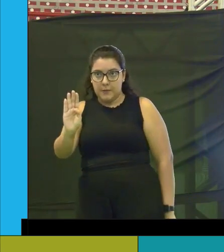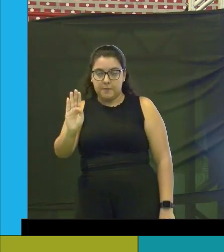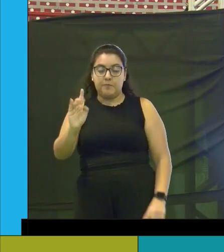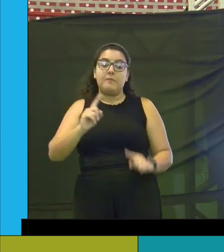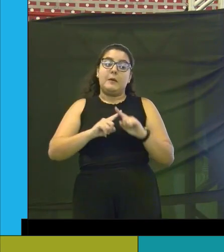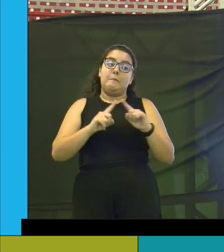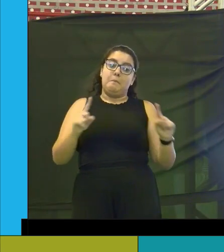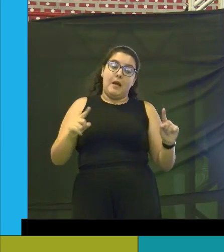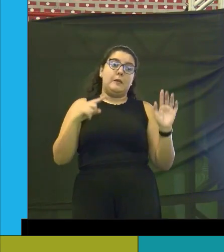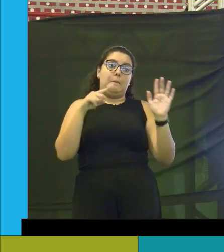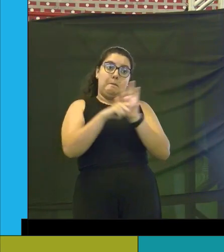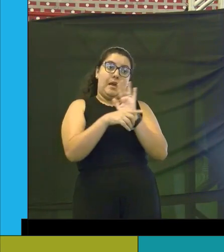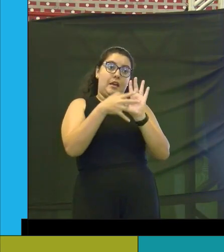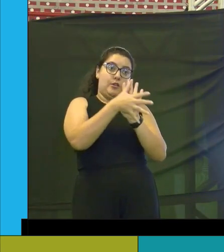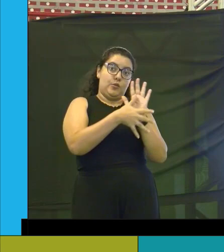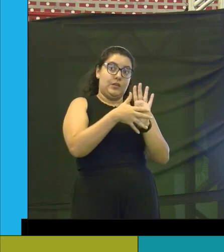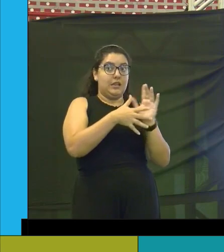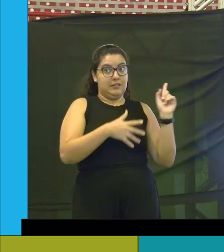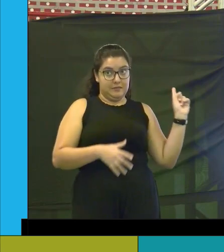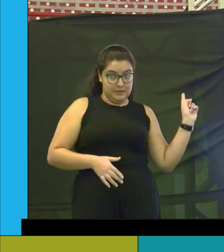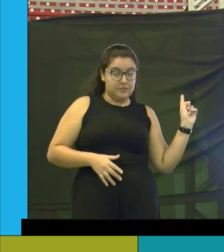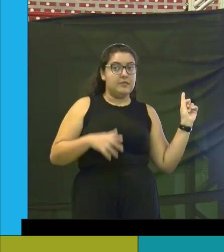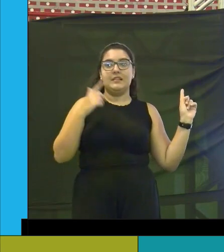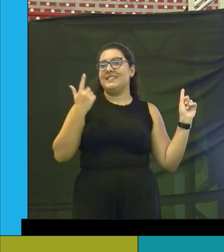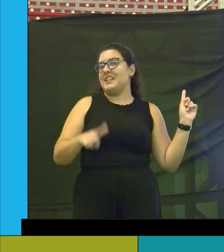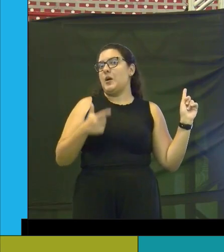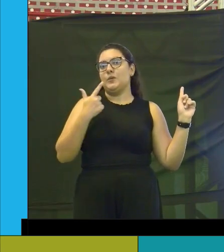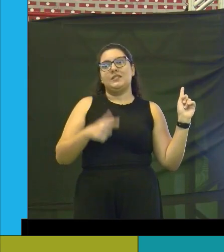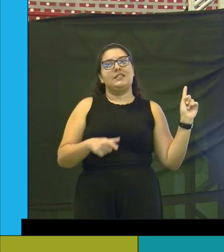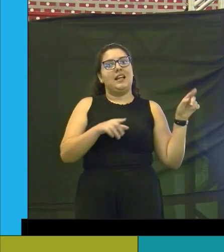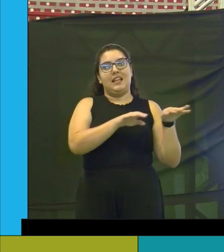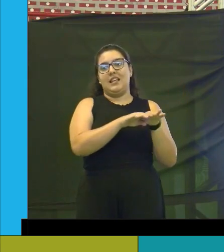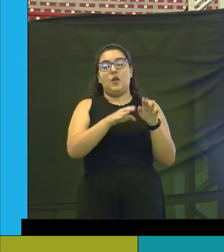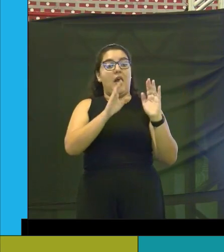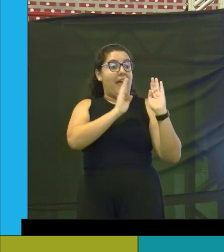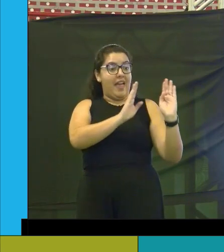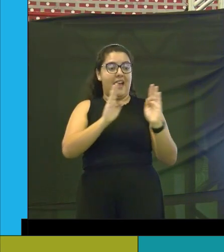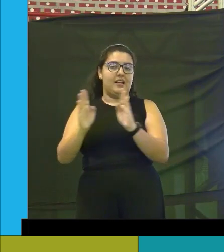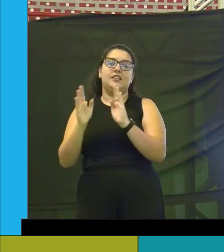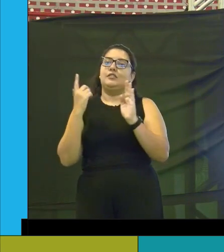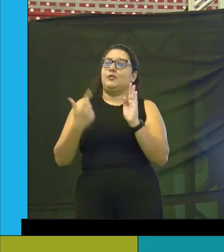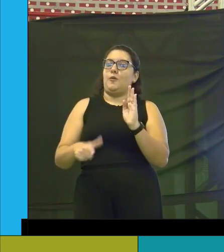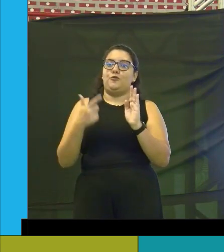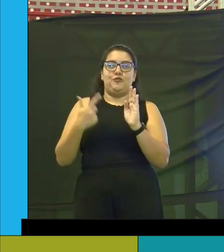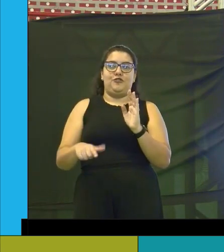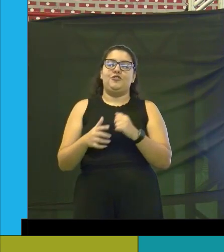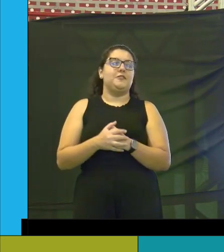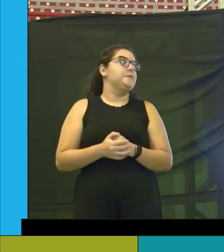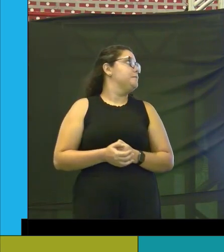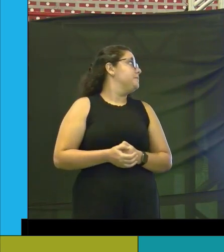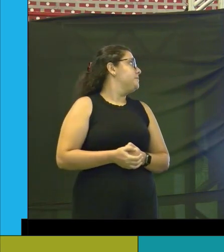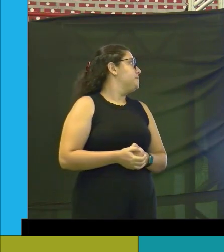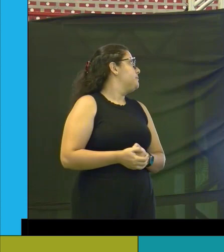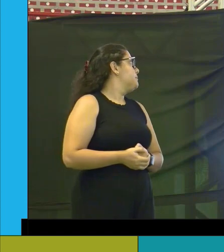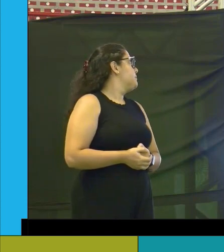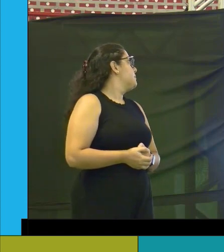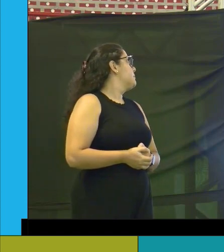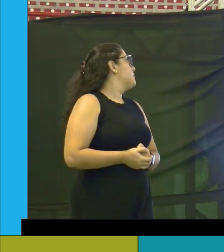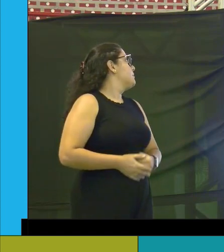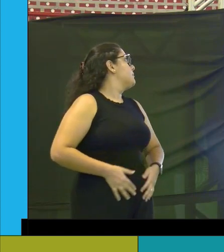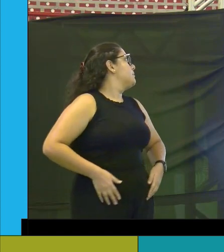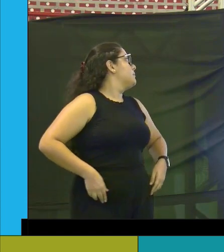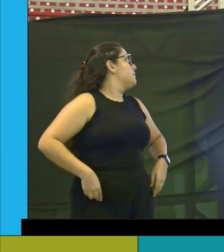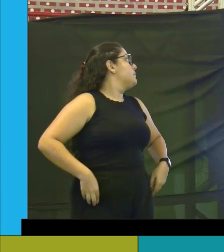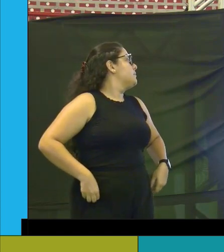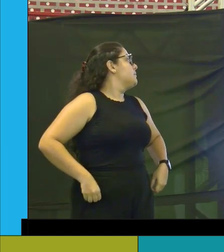na questão do professor Ilan, não estava seguindo essa ordem. Olha só como que ele trouxe. Olha